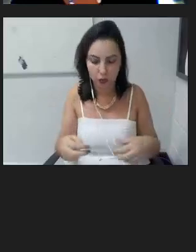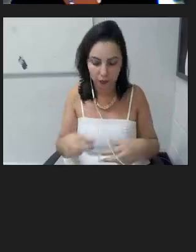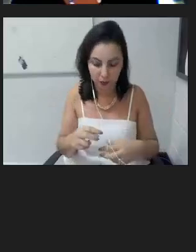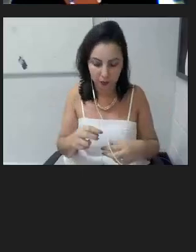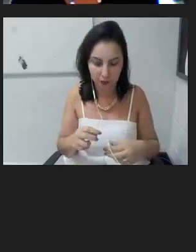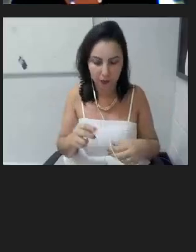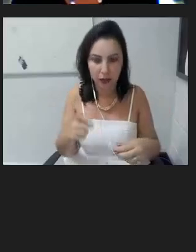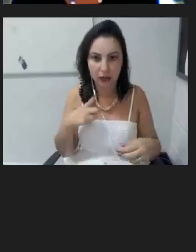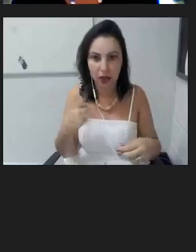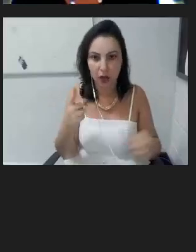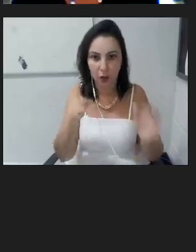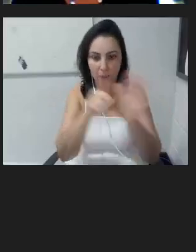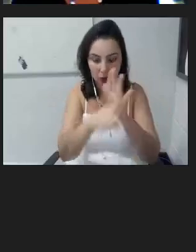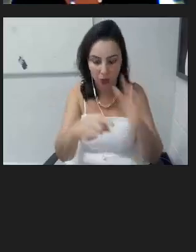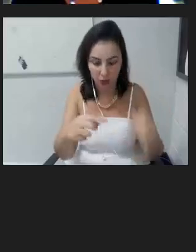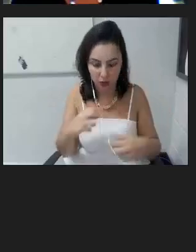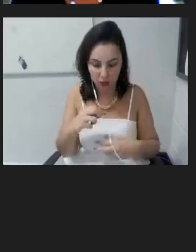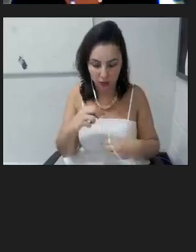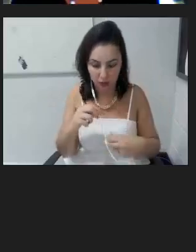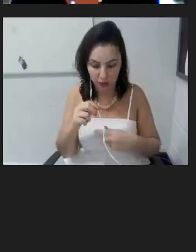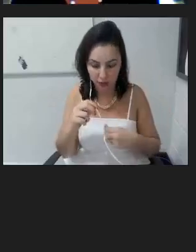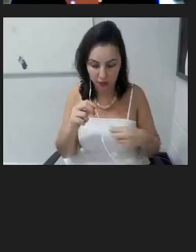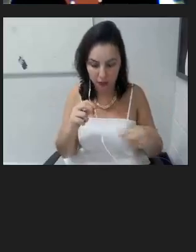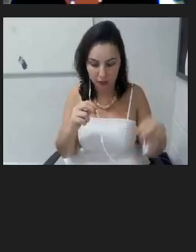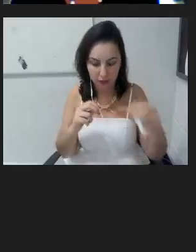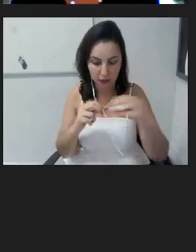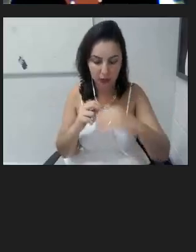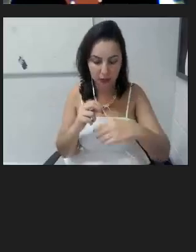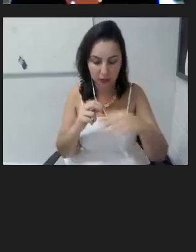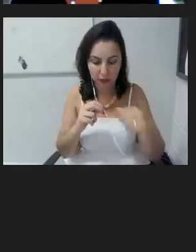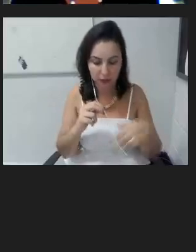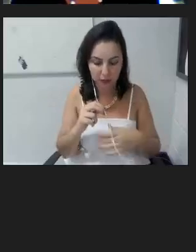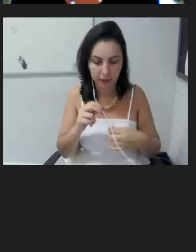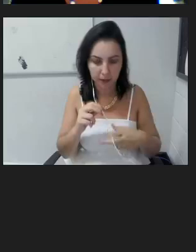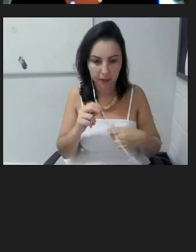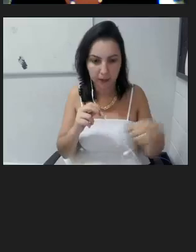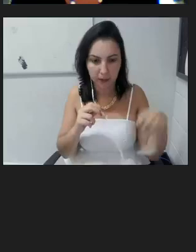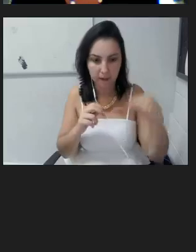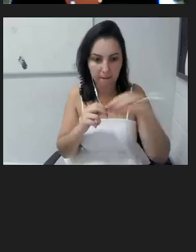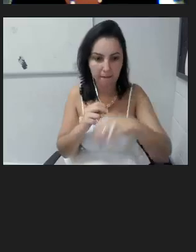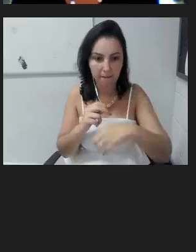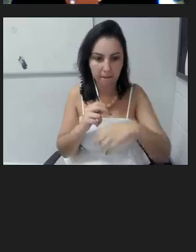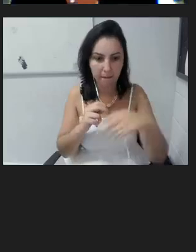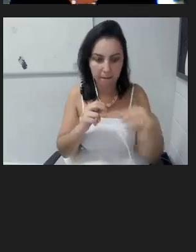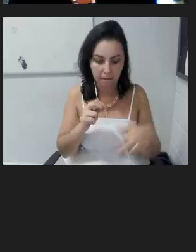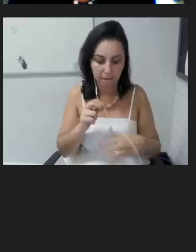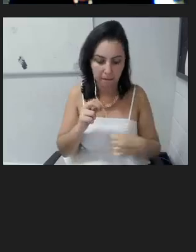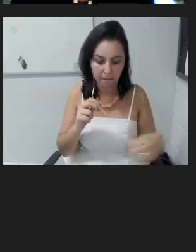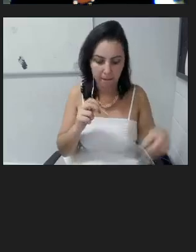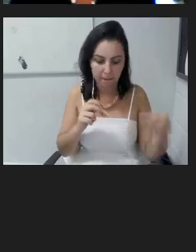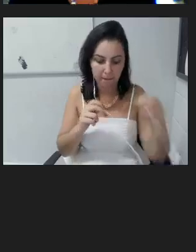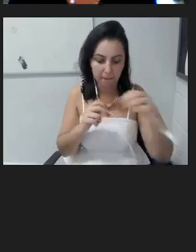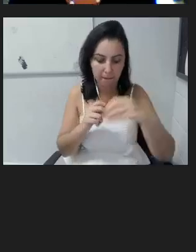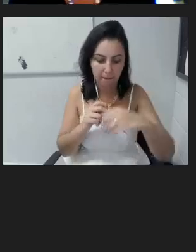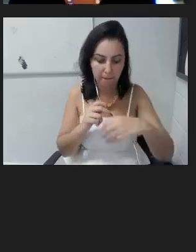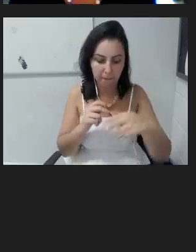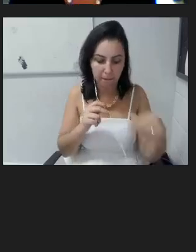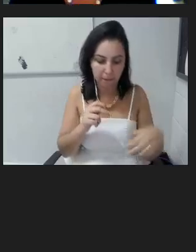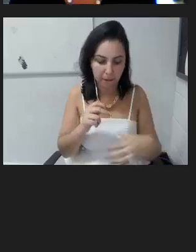pergunta aqui, que tem uma relação direta com